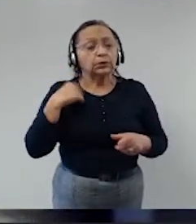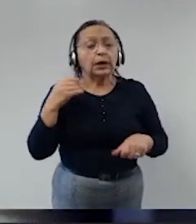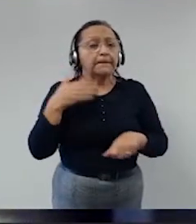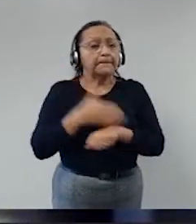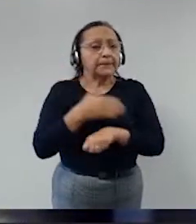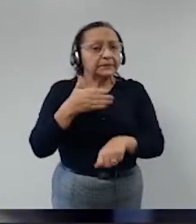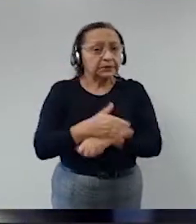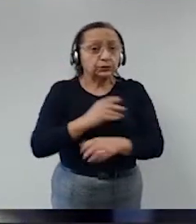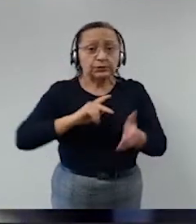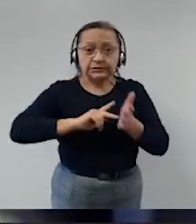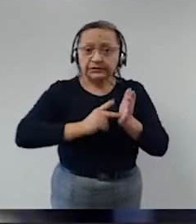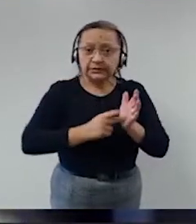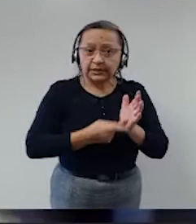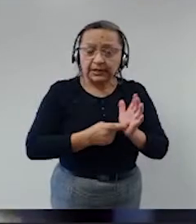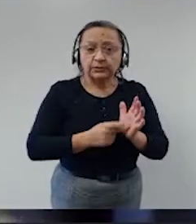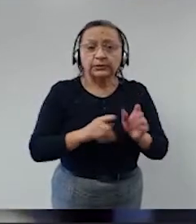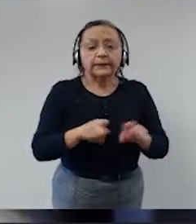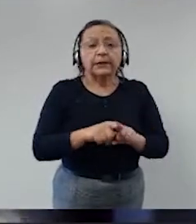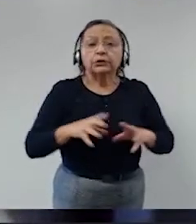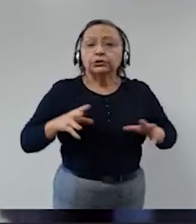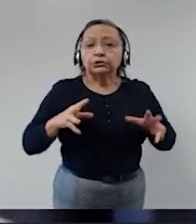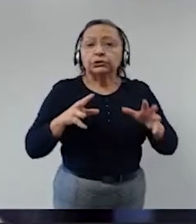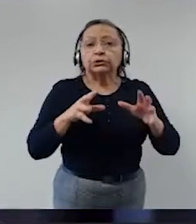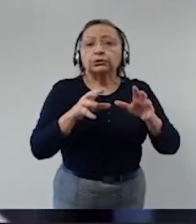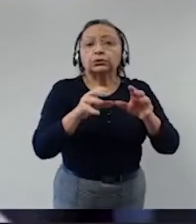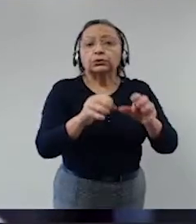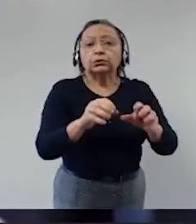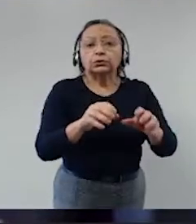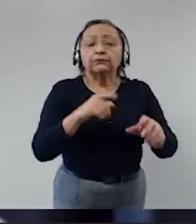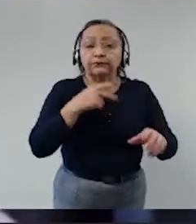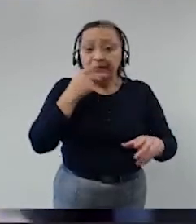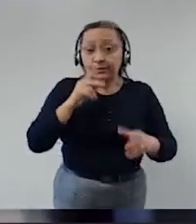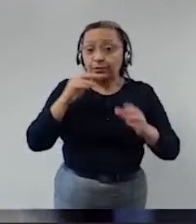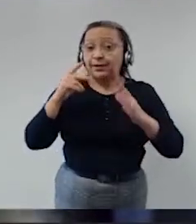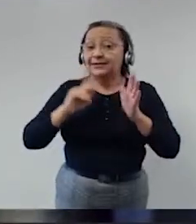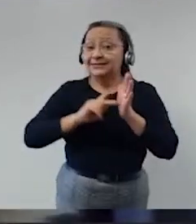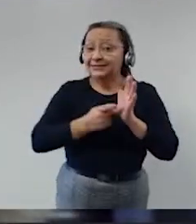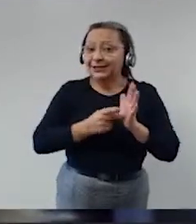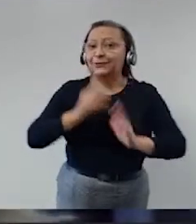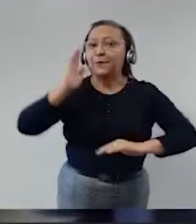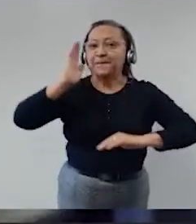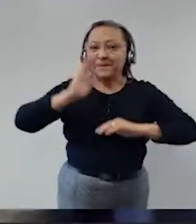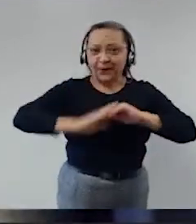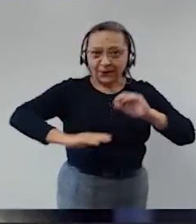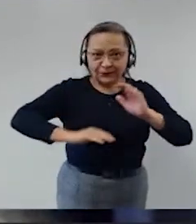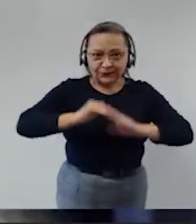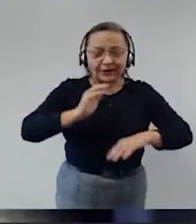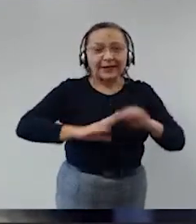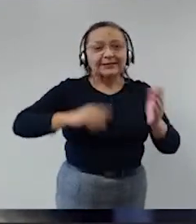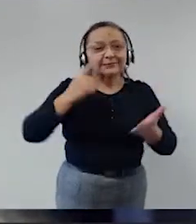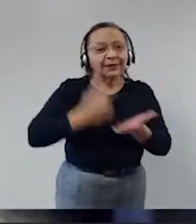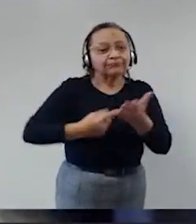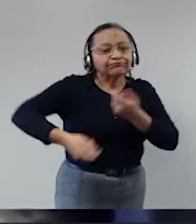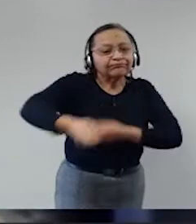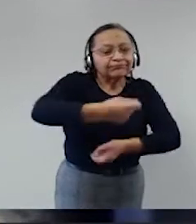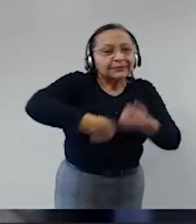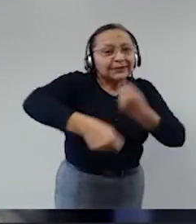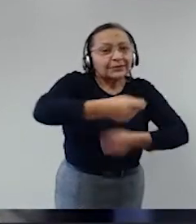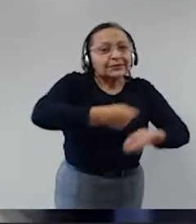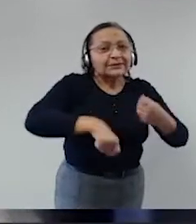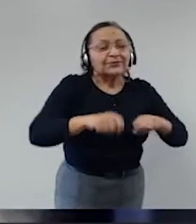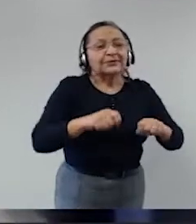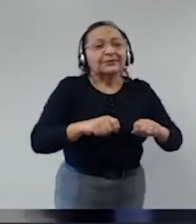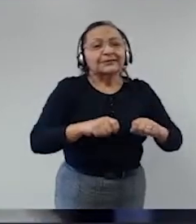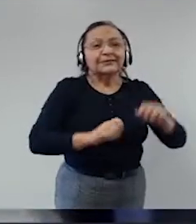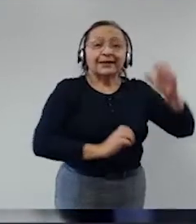participação dos sindicatos, e digo dos sindicatos profissionais, nas negociações coletivas entabuladas com a